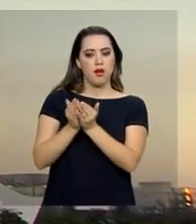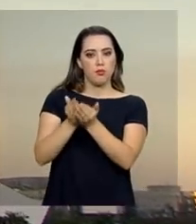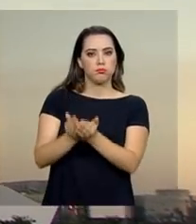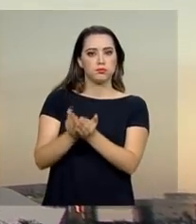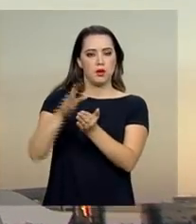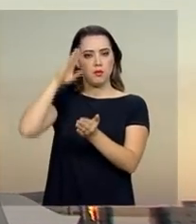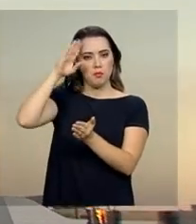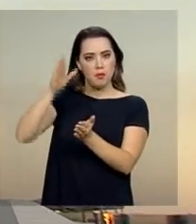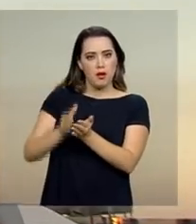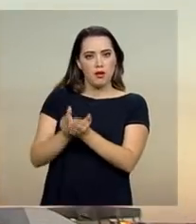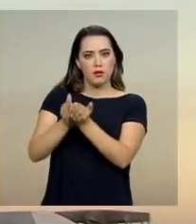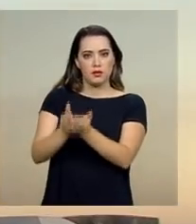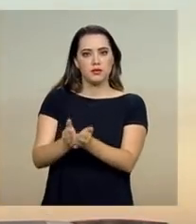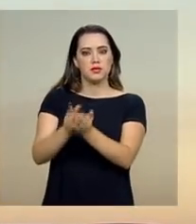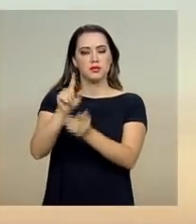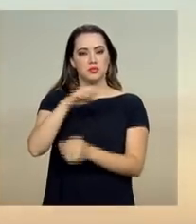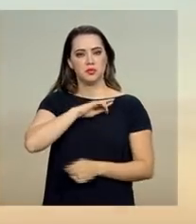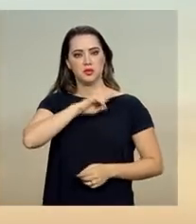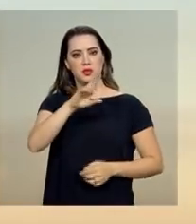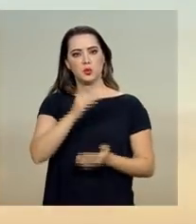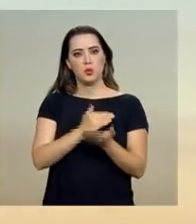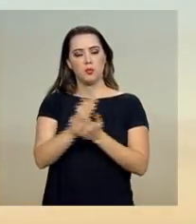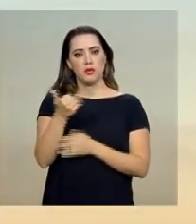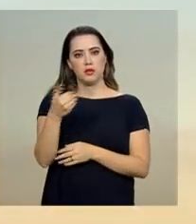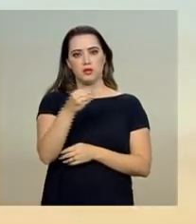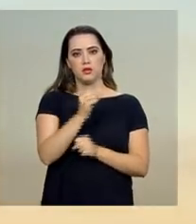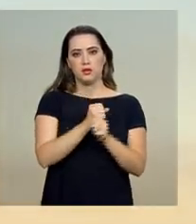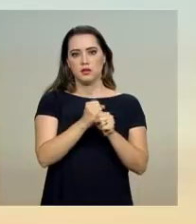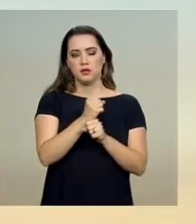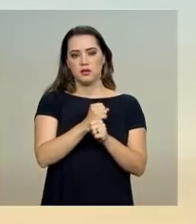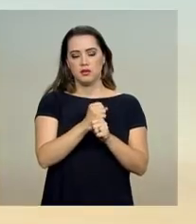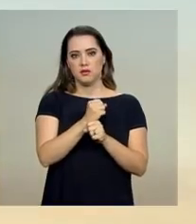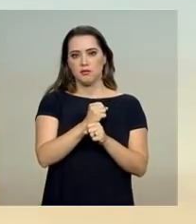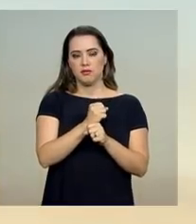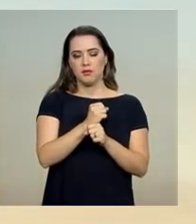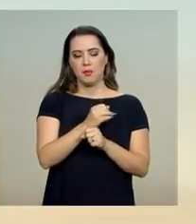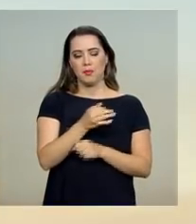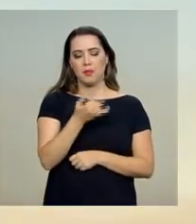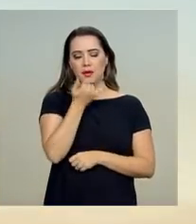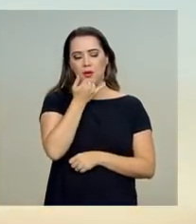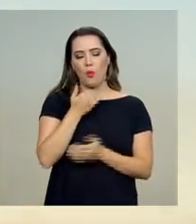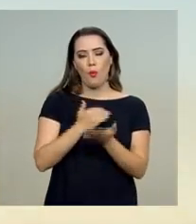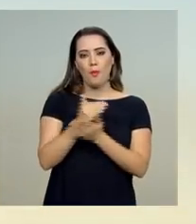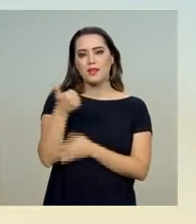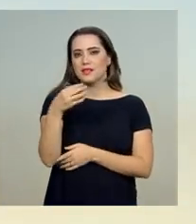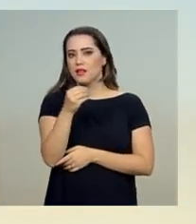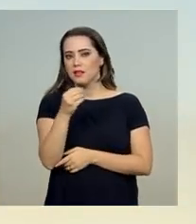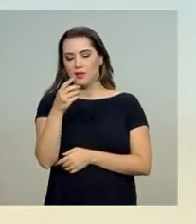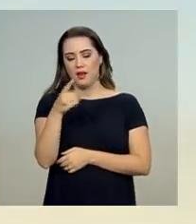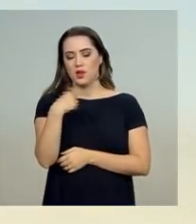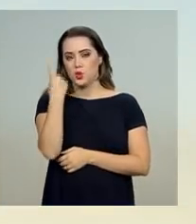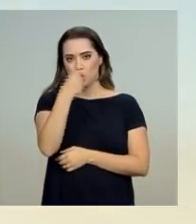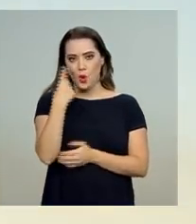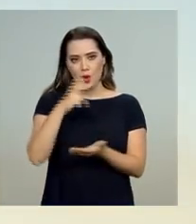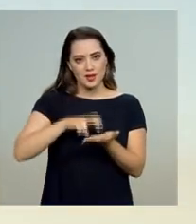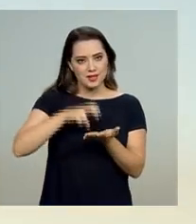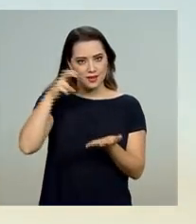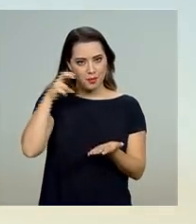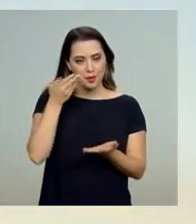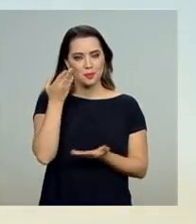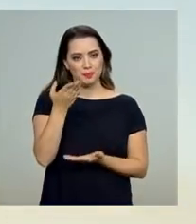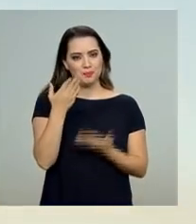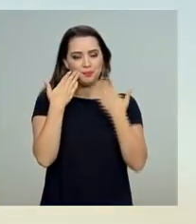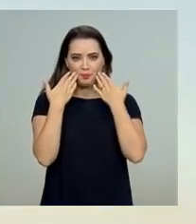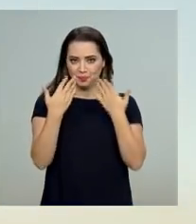é aberto ao público e começa às 10 horas da manhã fica aí a dica para quem está na capital para ver essa cerimônia ea nbr vai